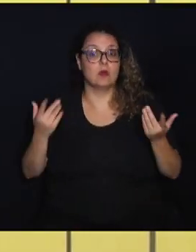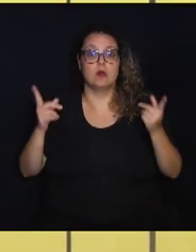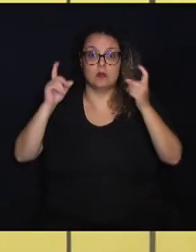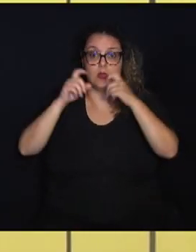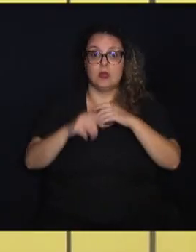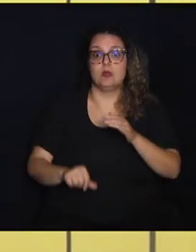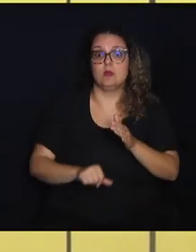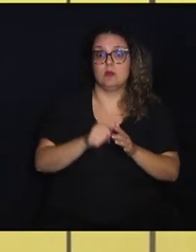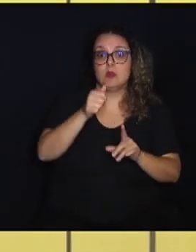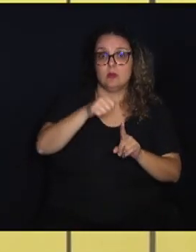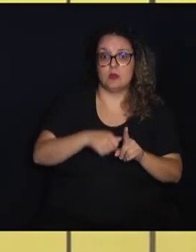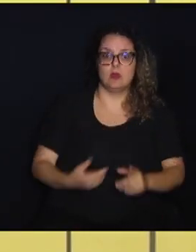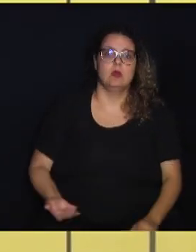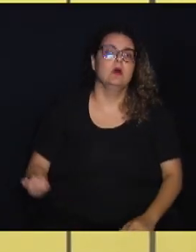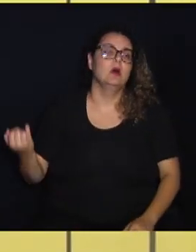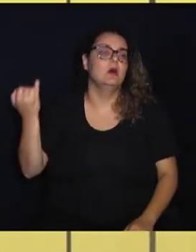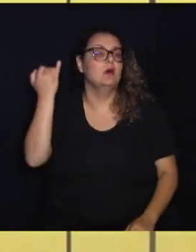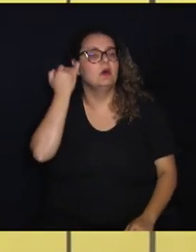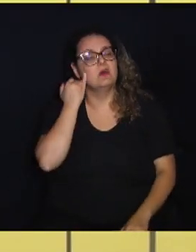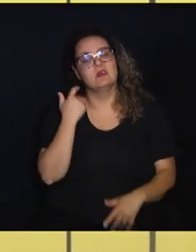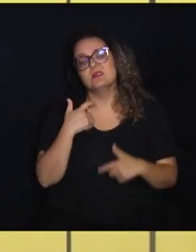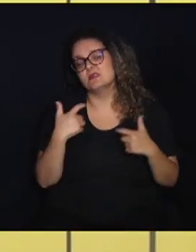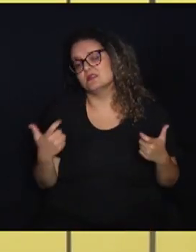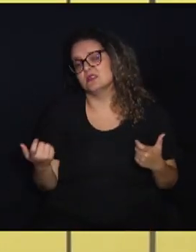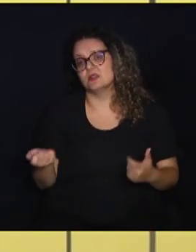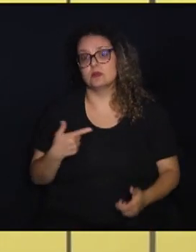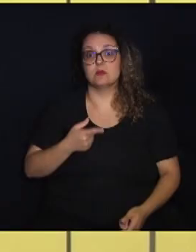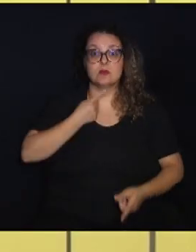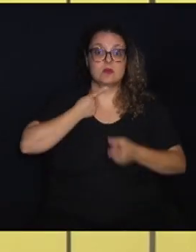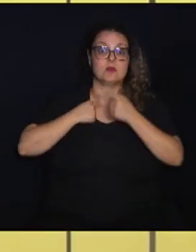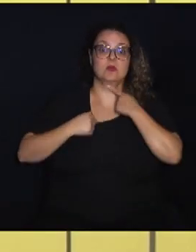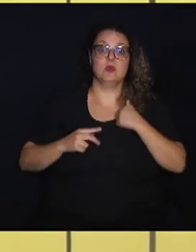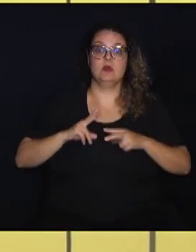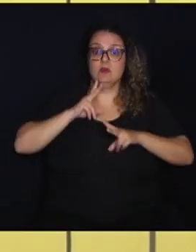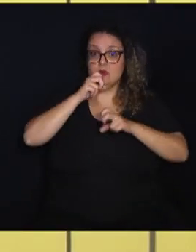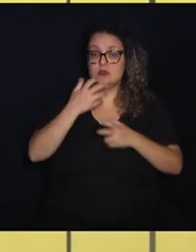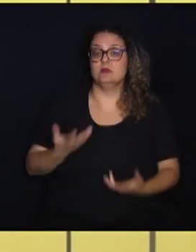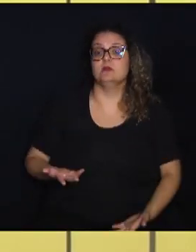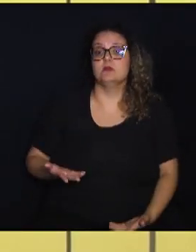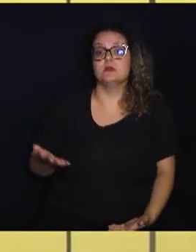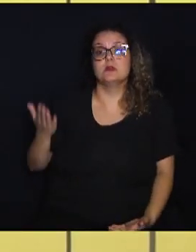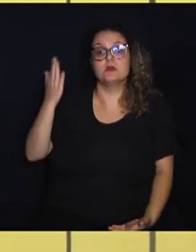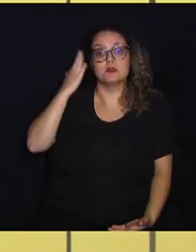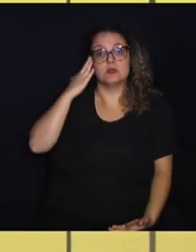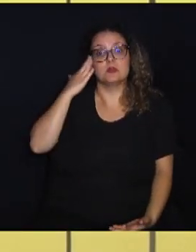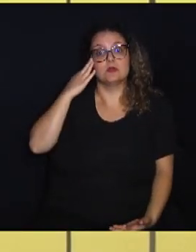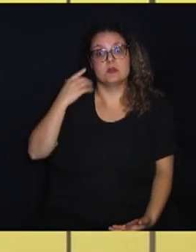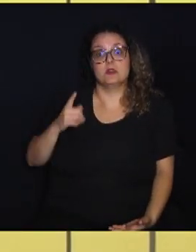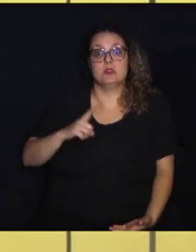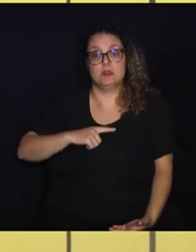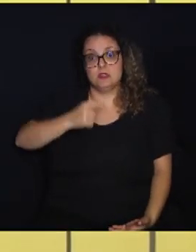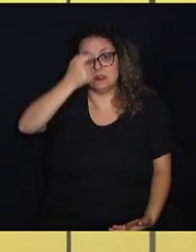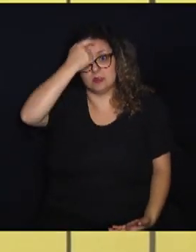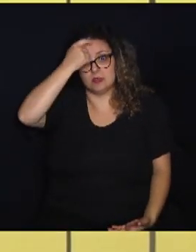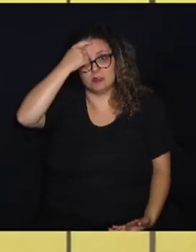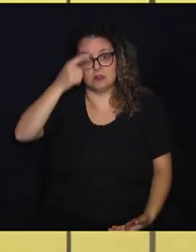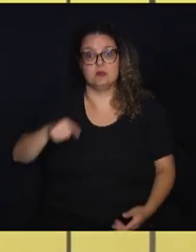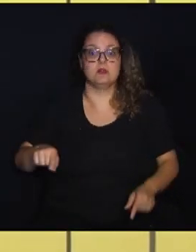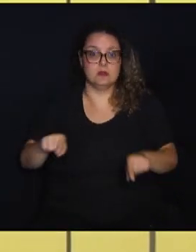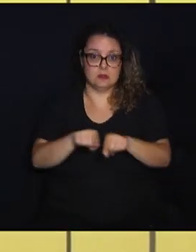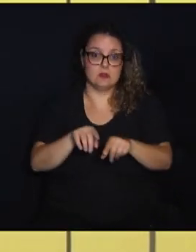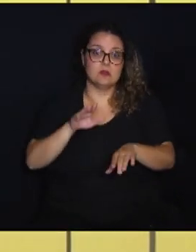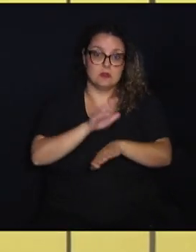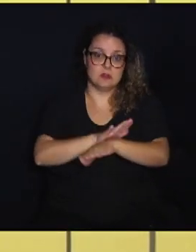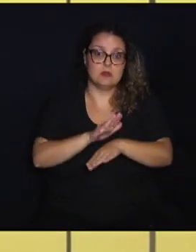primeiro mês a minha preguiça é muito maior do que minha força de vontade. Então, saber disso, ter essa consciência também ajuda